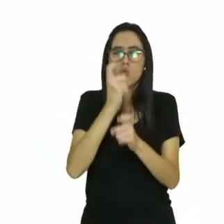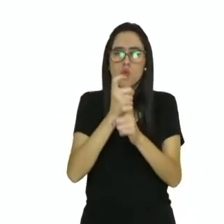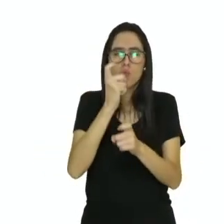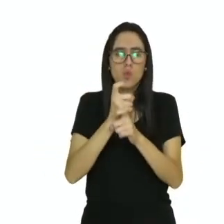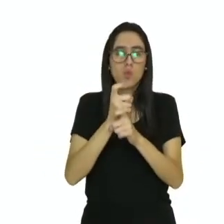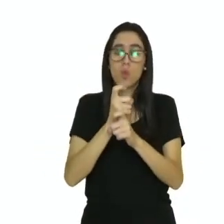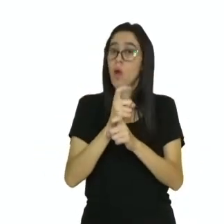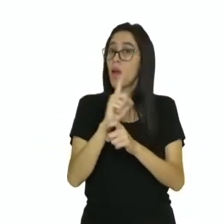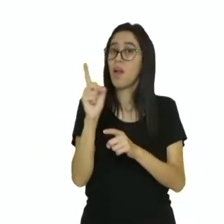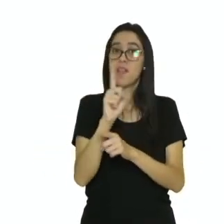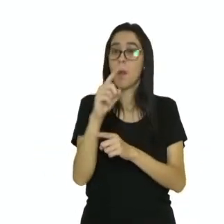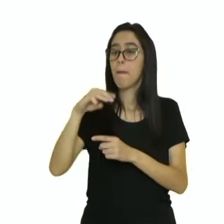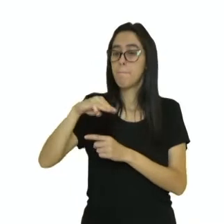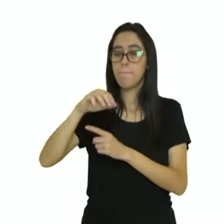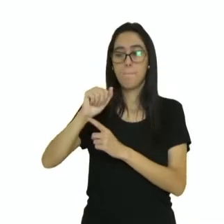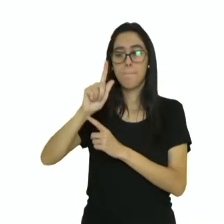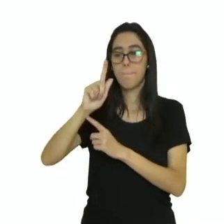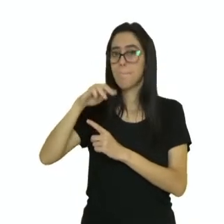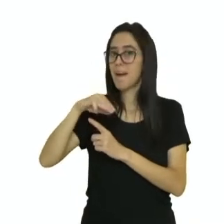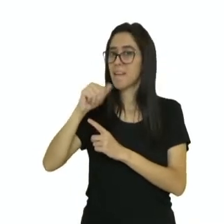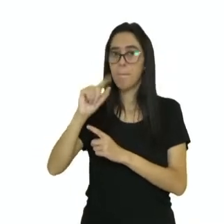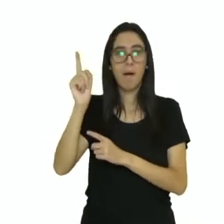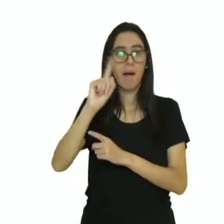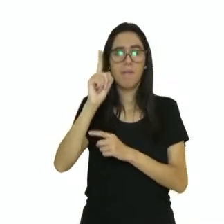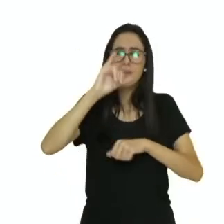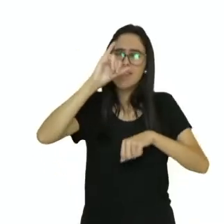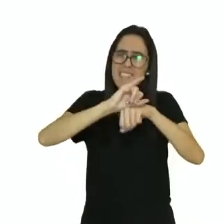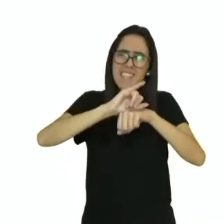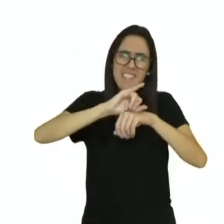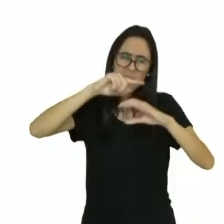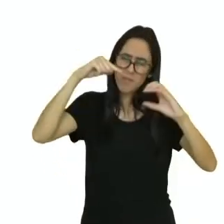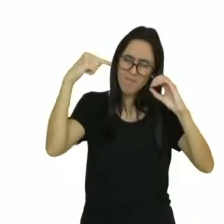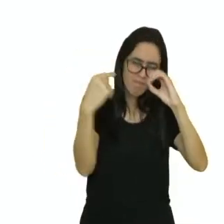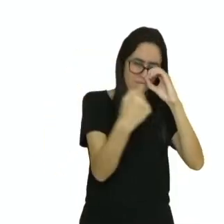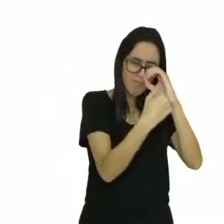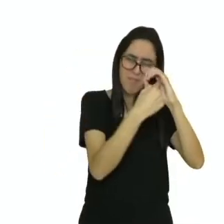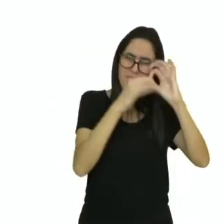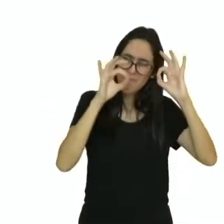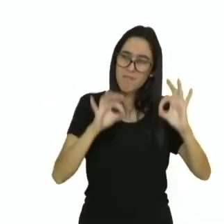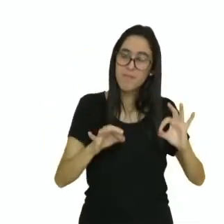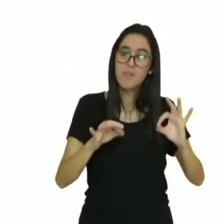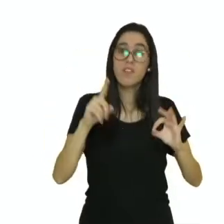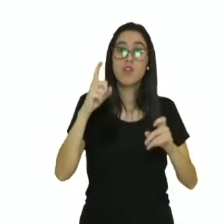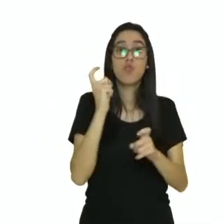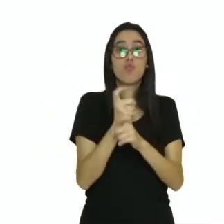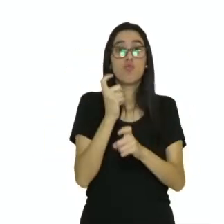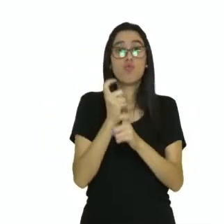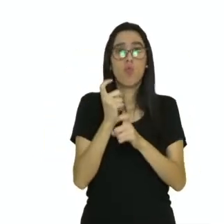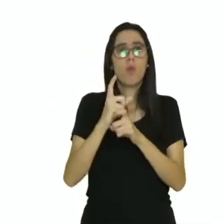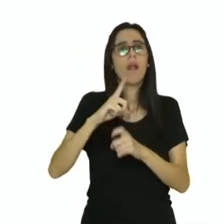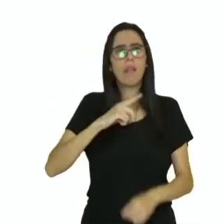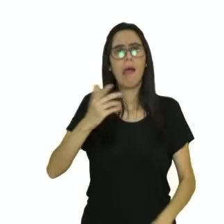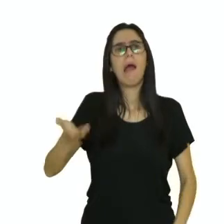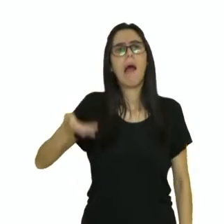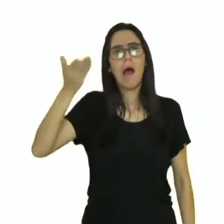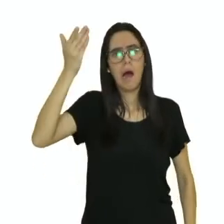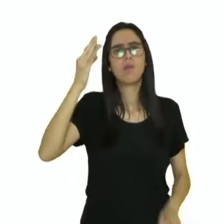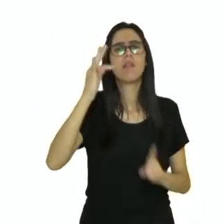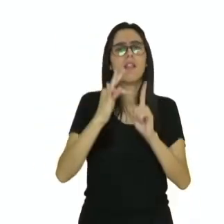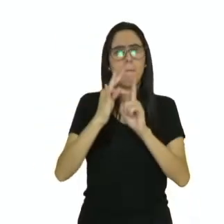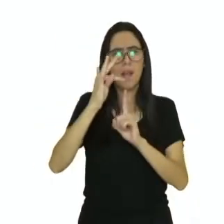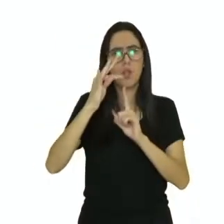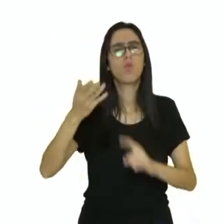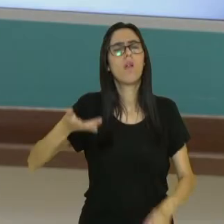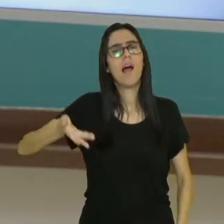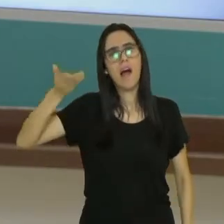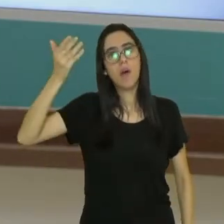A parte mais central do nosso planeta, lá no interior, é sólido, mesmo estando em altíssima temperatura, mas é como se